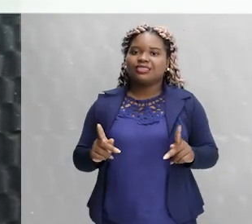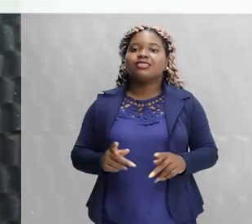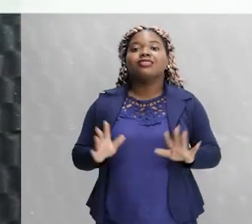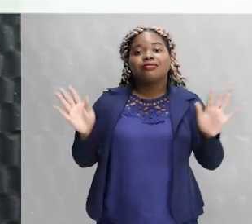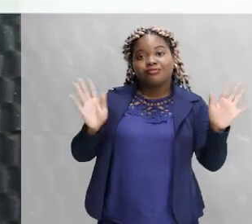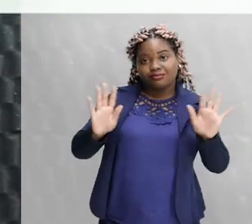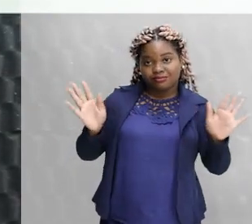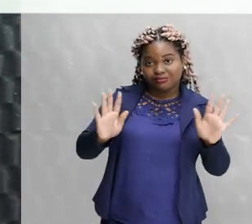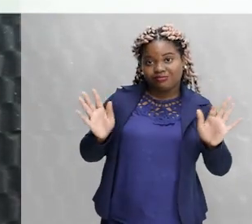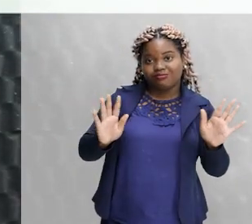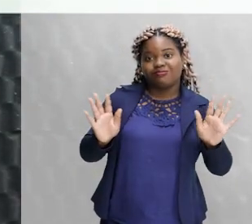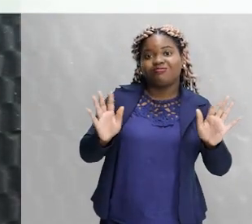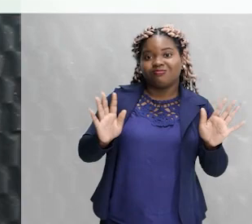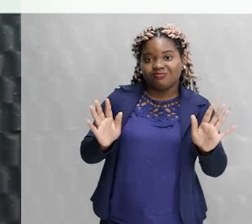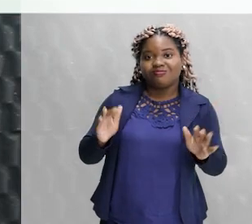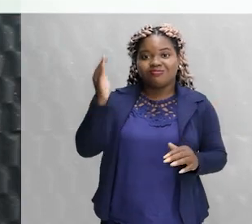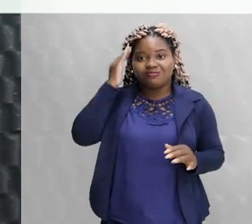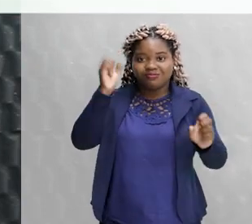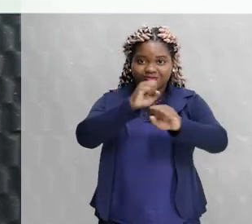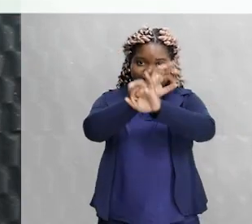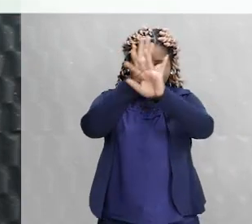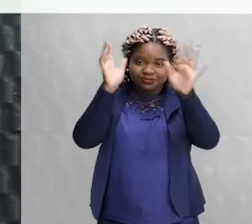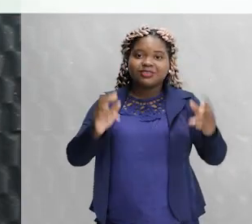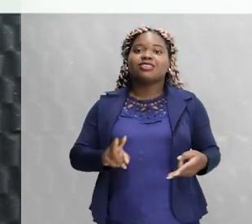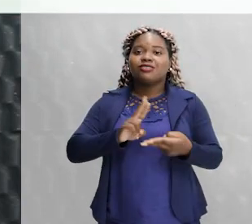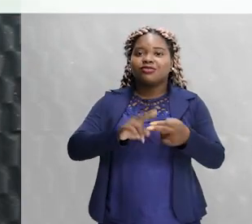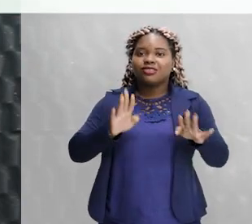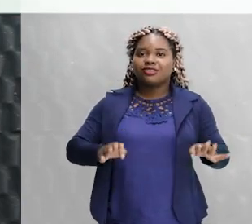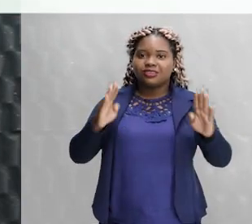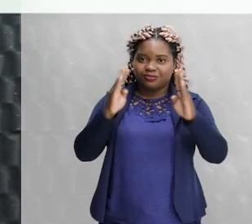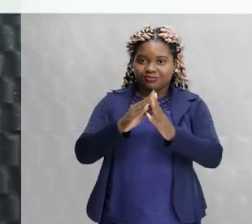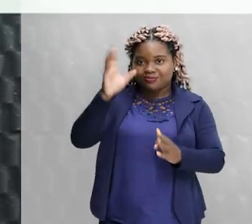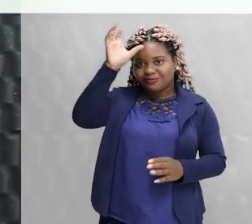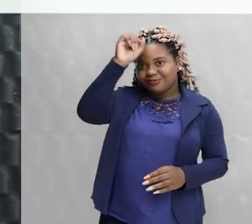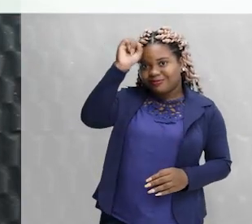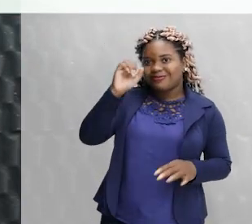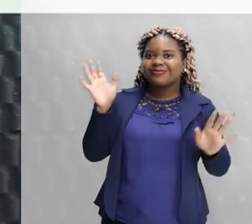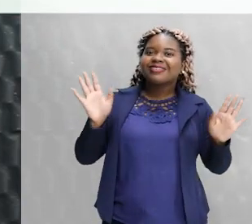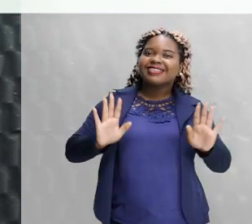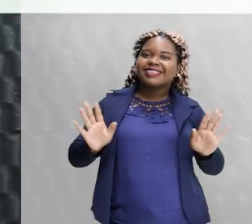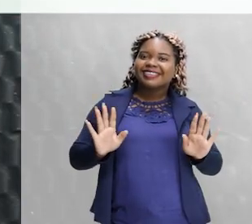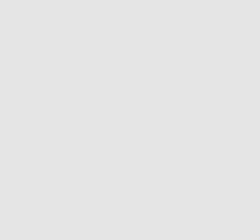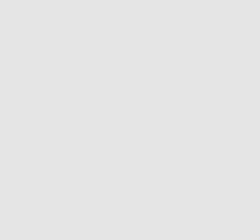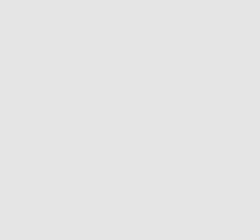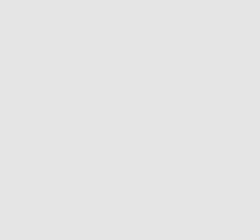Então, até a próxima. Espero que tenha entendido. Já sabe, hashtag fica em casa aprendendo.